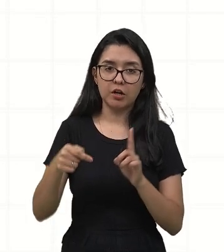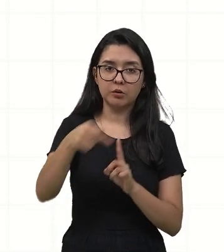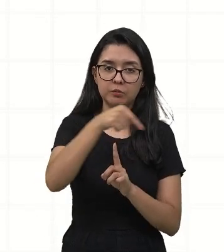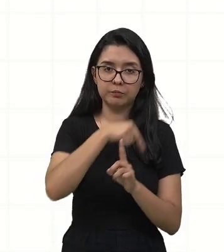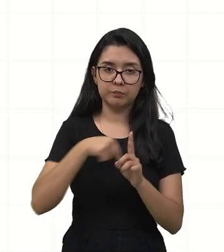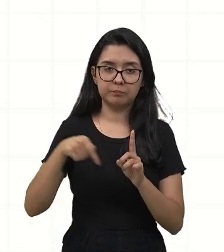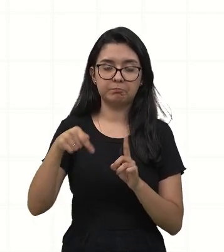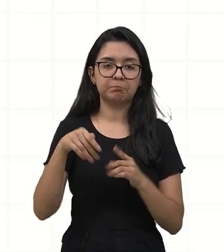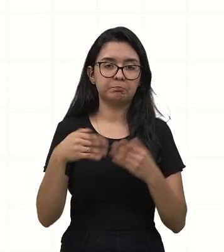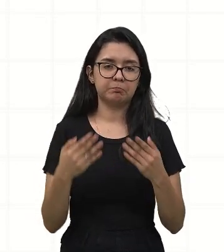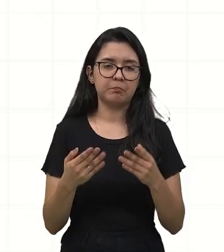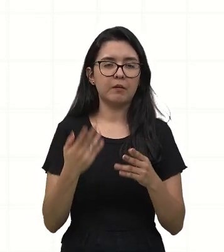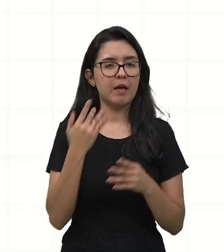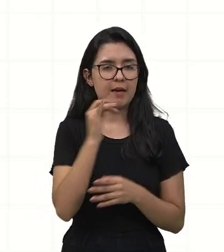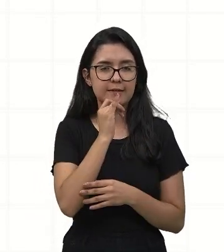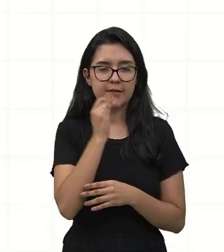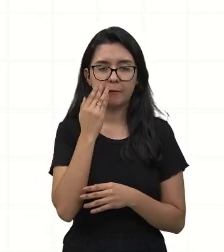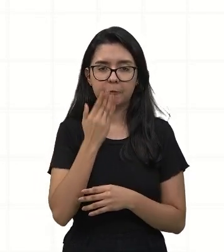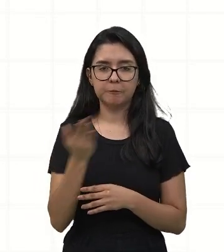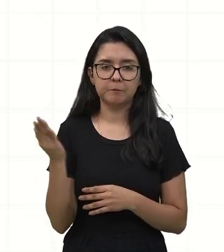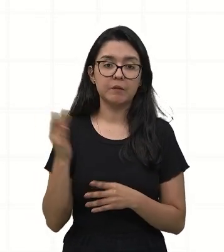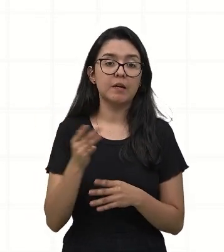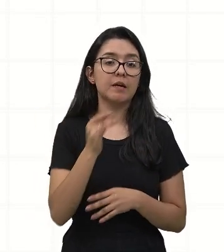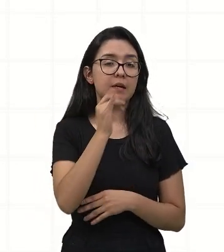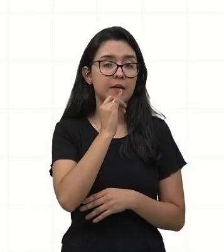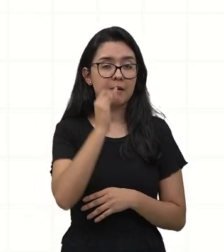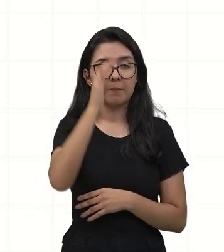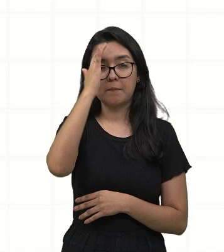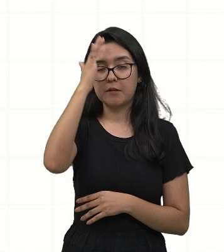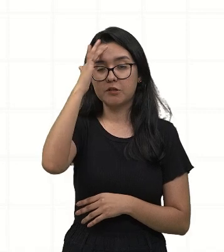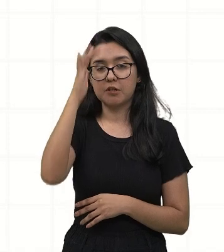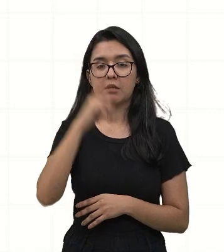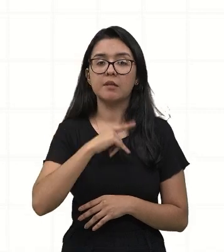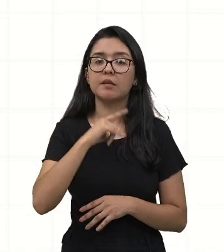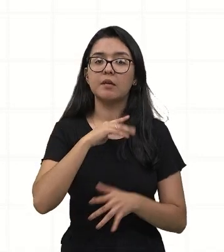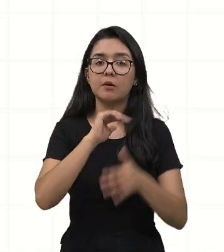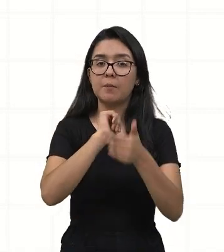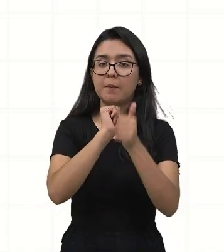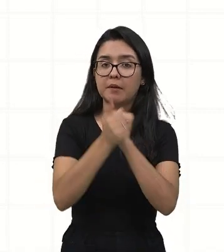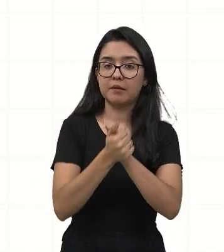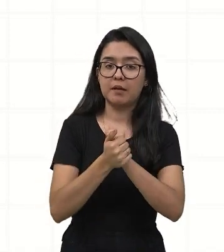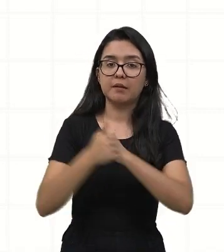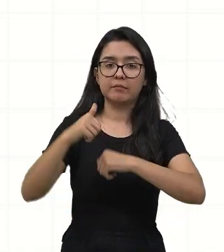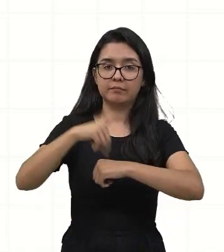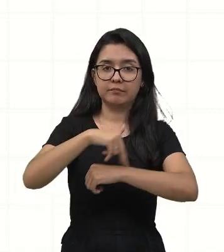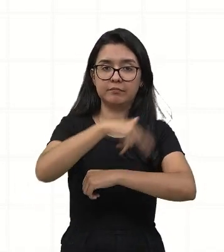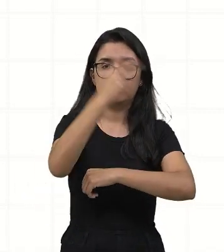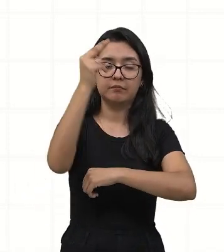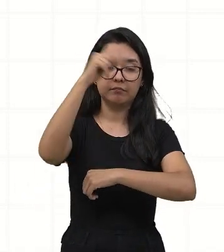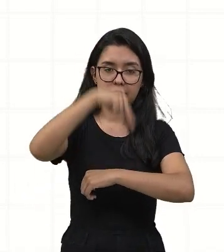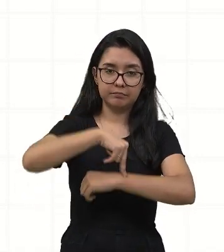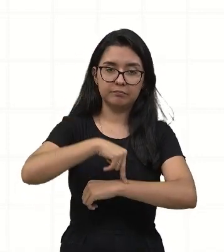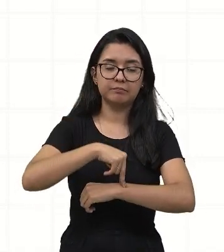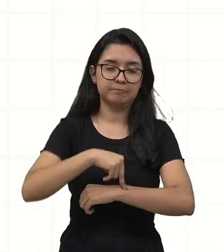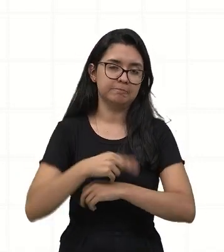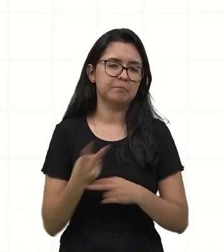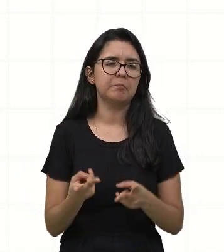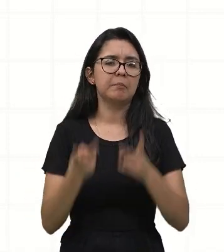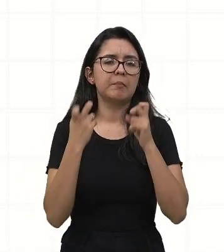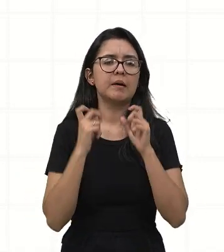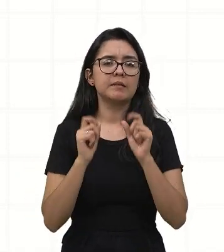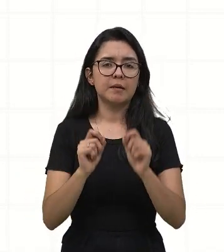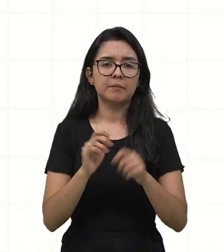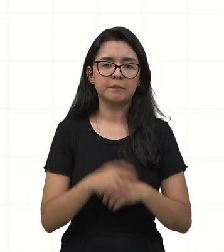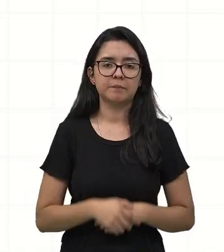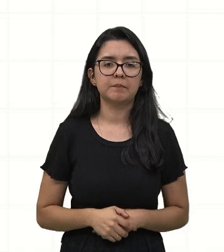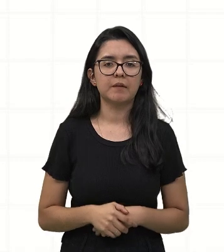Bom, vamos continuar aqui essa ideia. Imagina só, temos aí um atleta, e esse atleta aí está fazendo um giro, né,